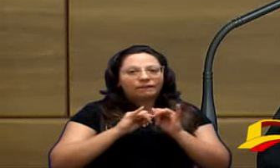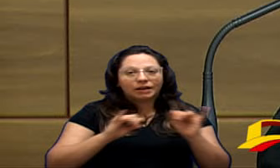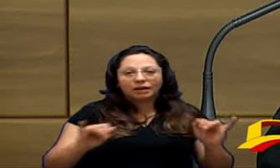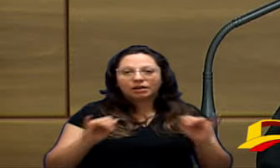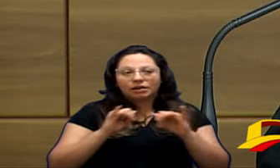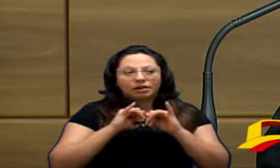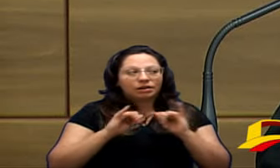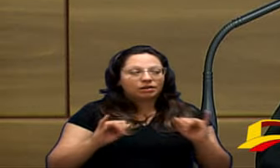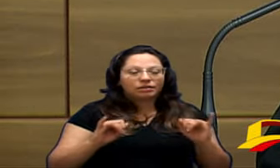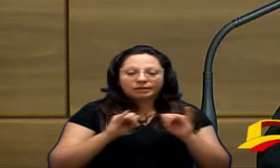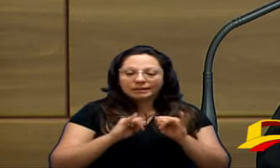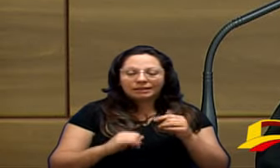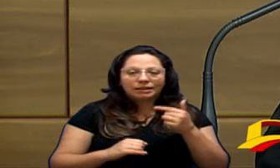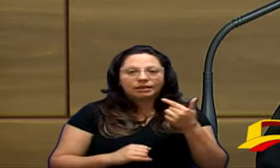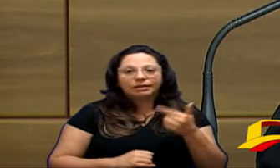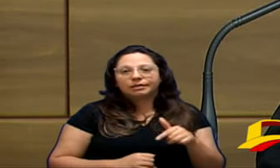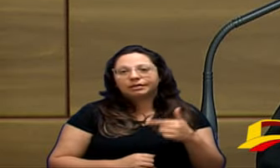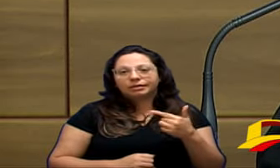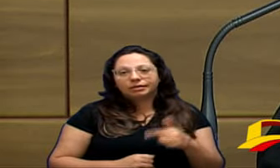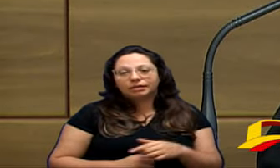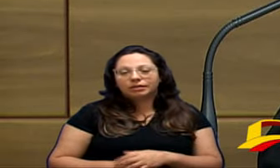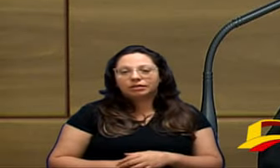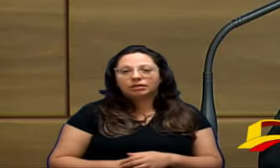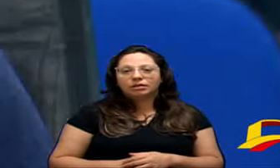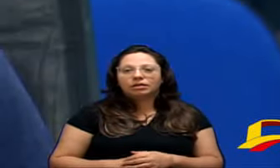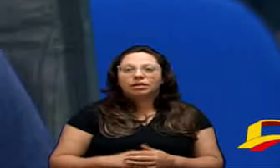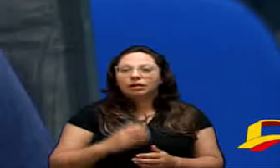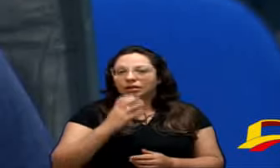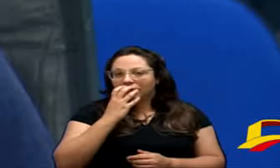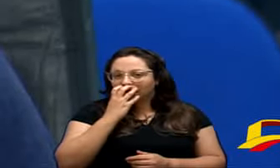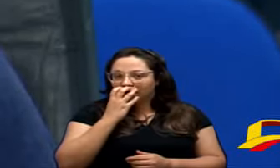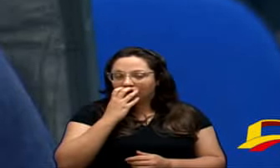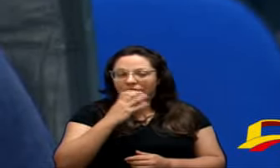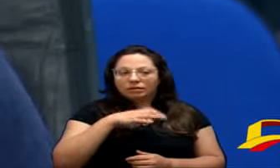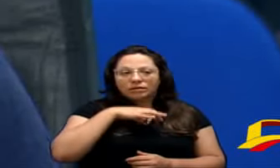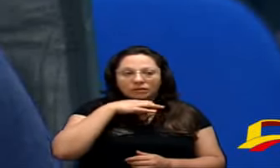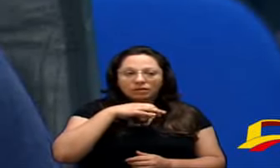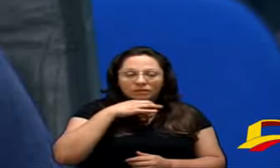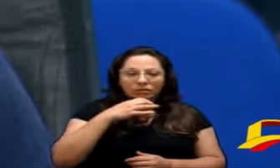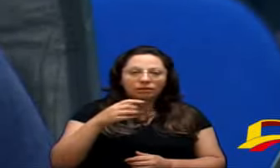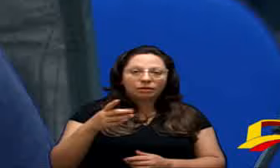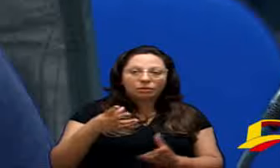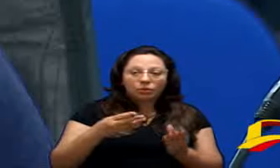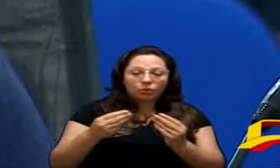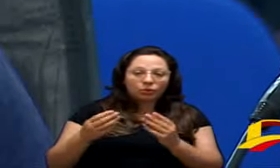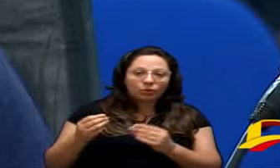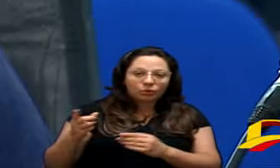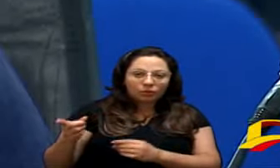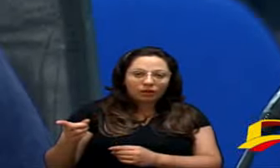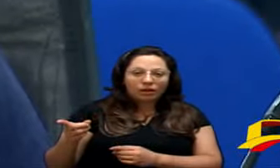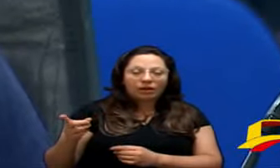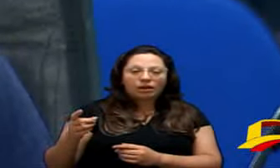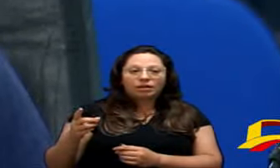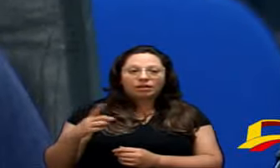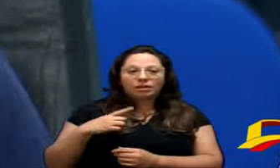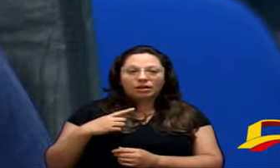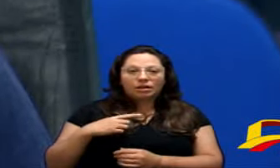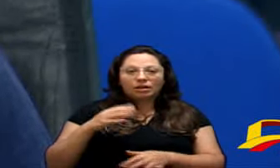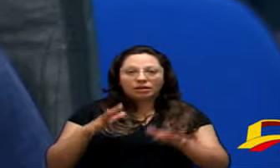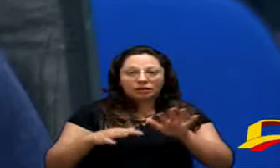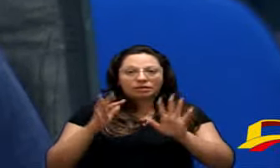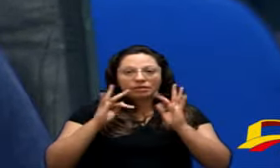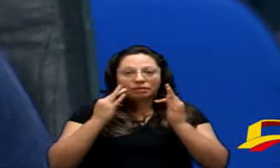divulgação efetiva muitos animais que nós enquanto protetores divulgamos eh a família é